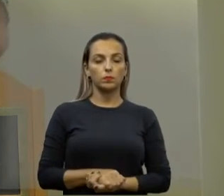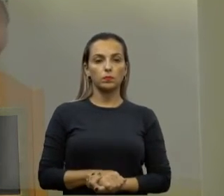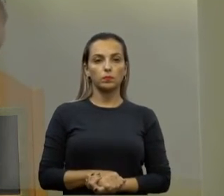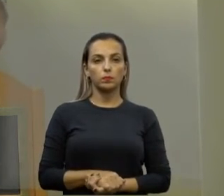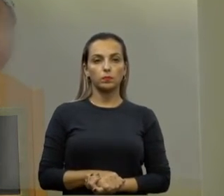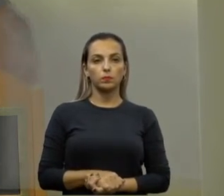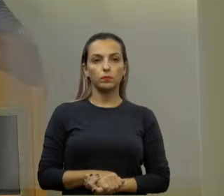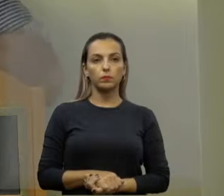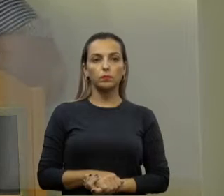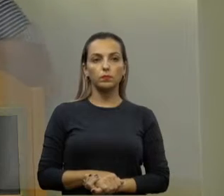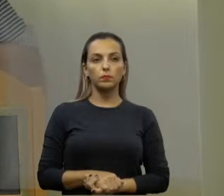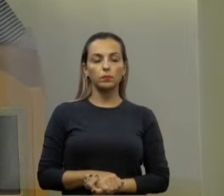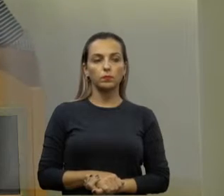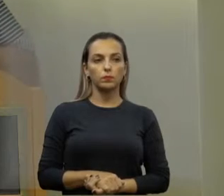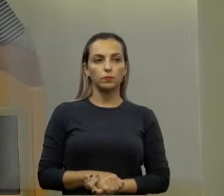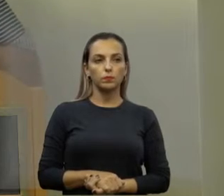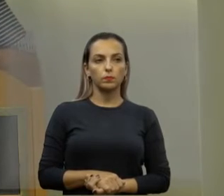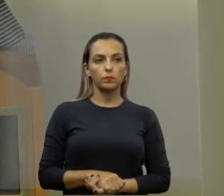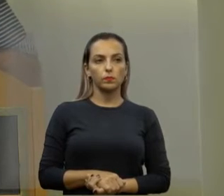presente